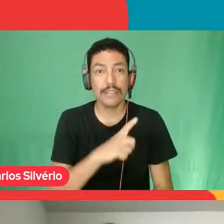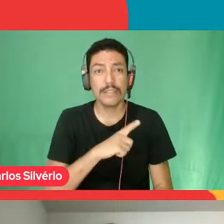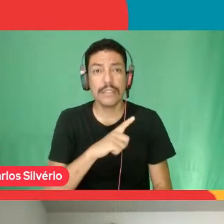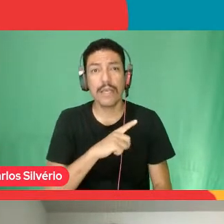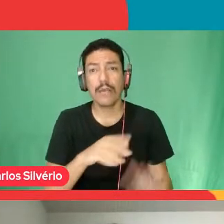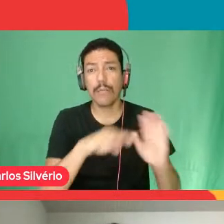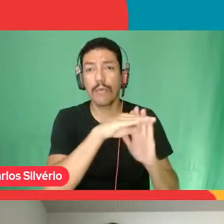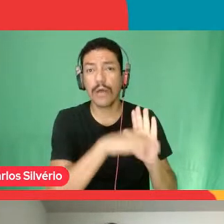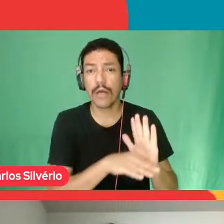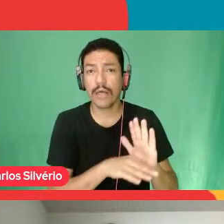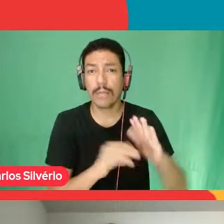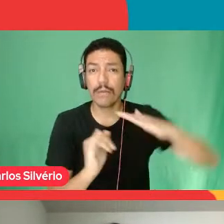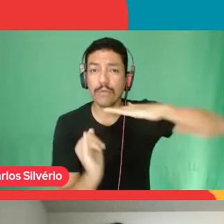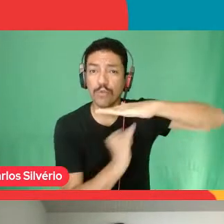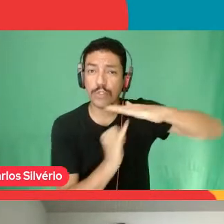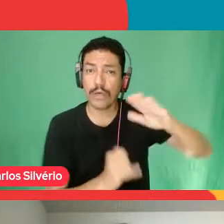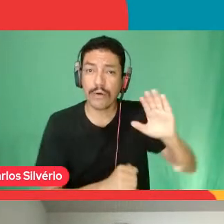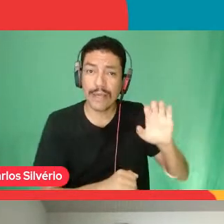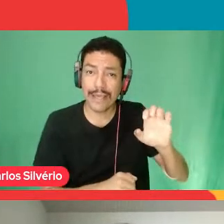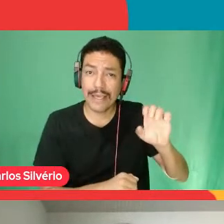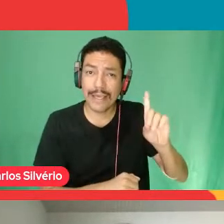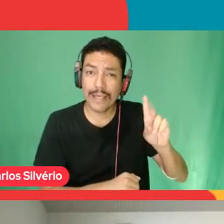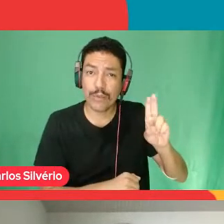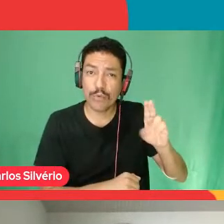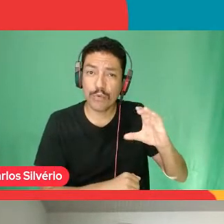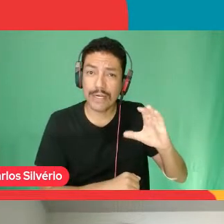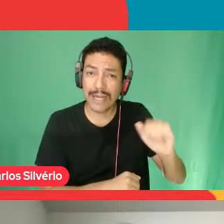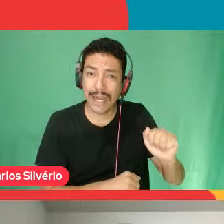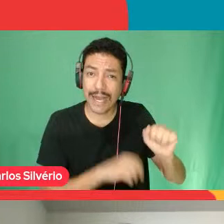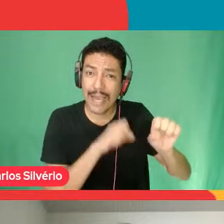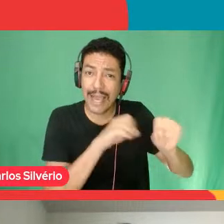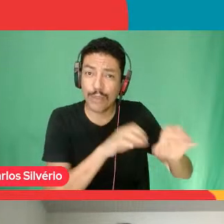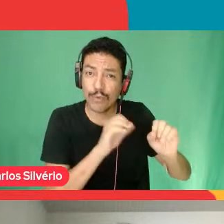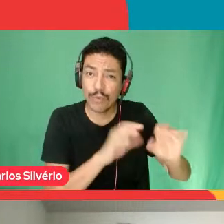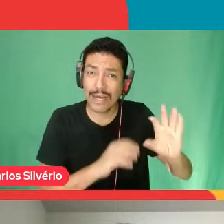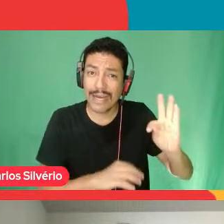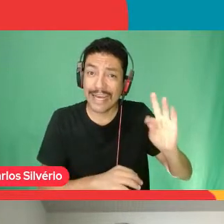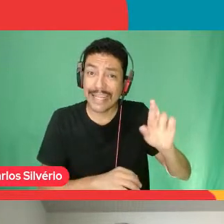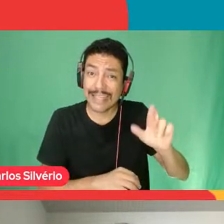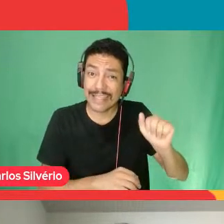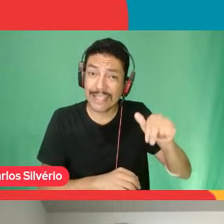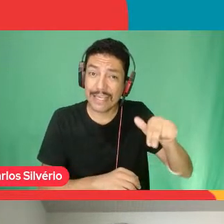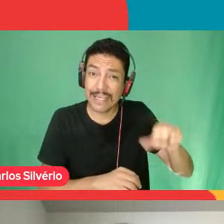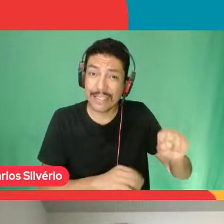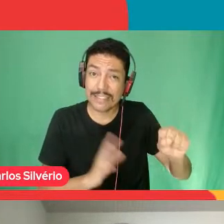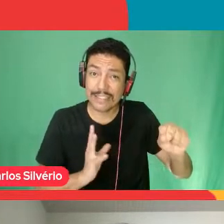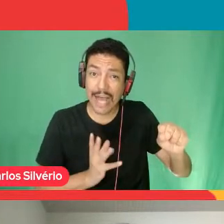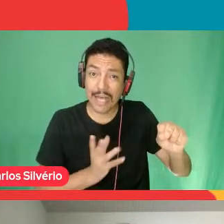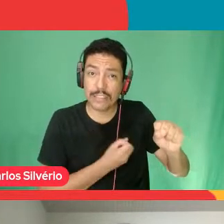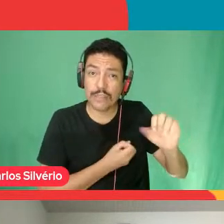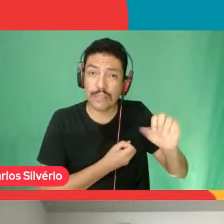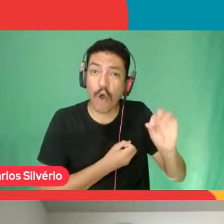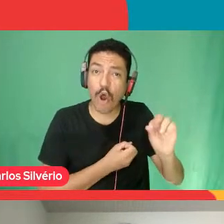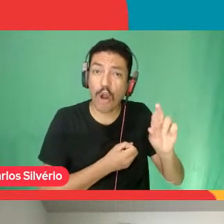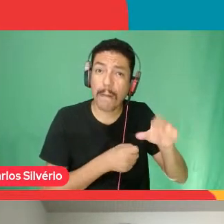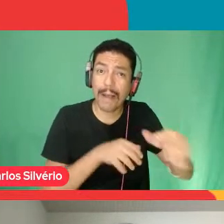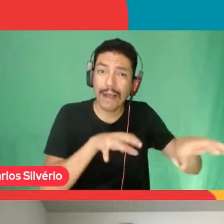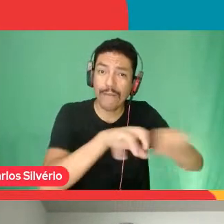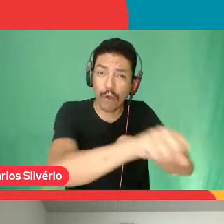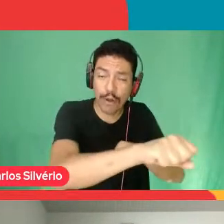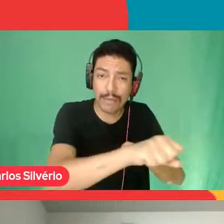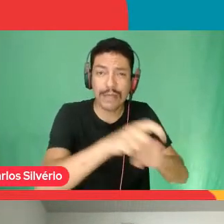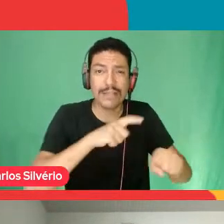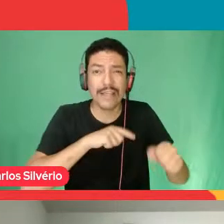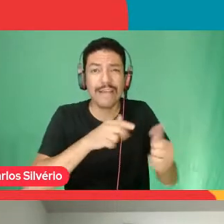que é uma instituição voltada para formação em tecnologia, e aí eles têm algumas trilhas formativas, né?